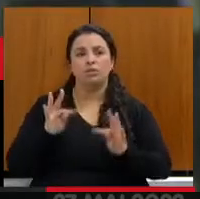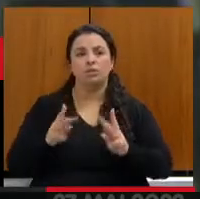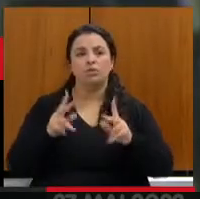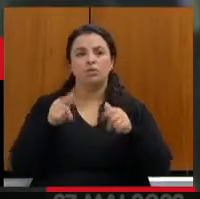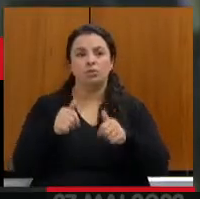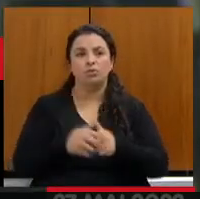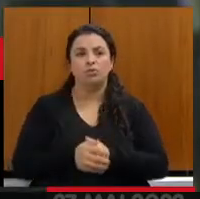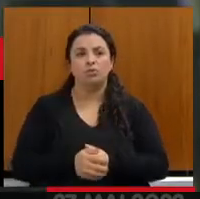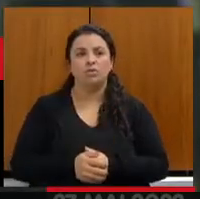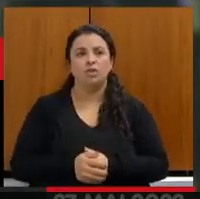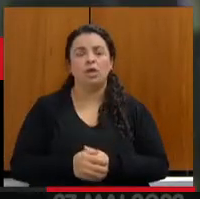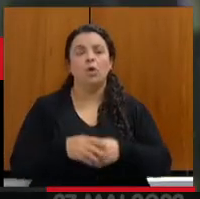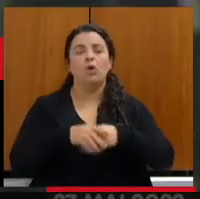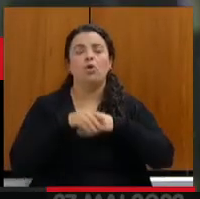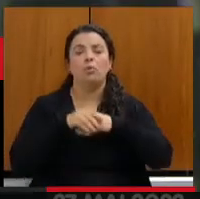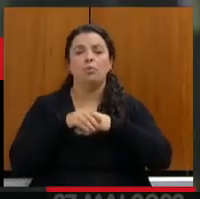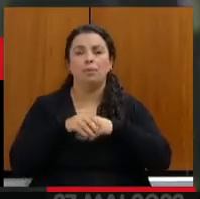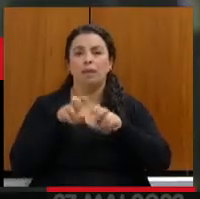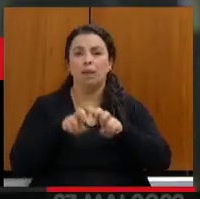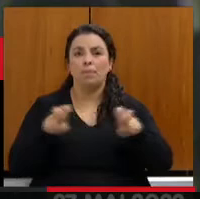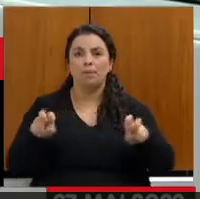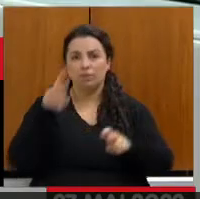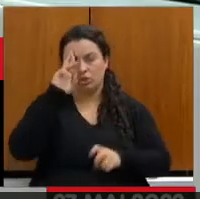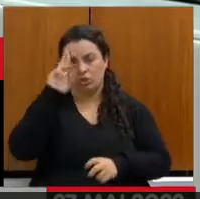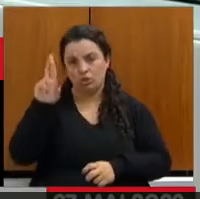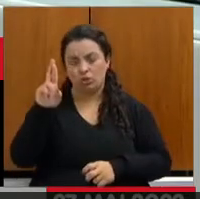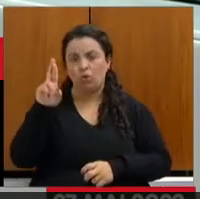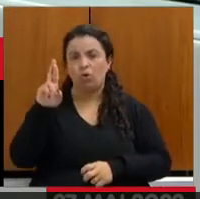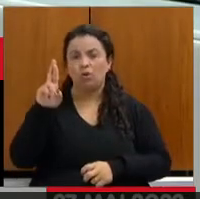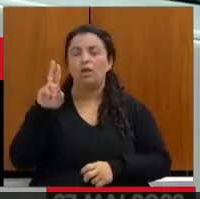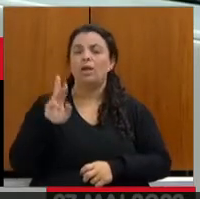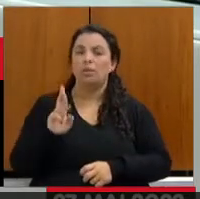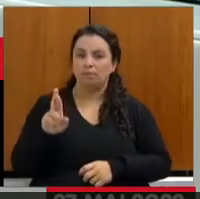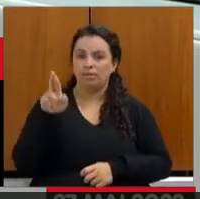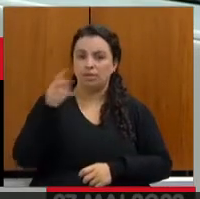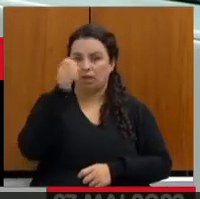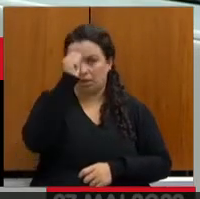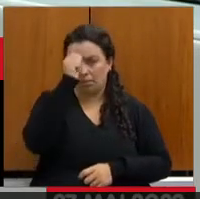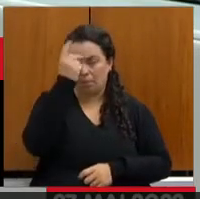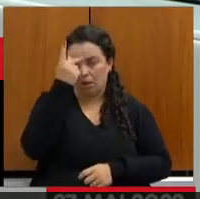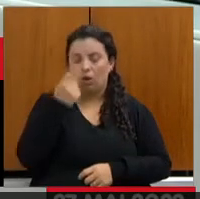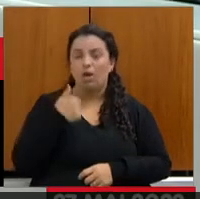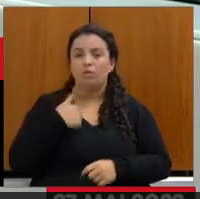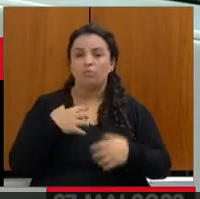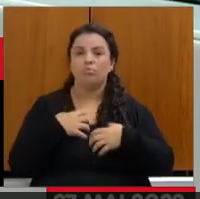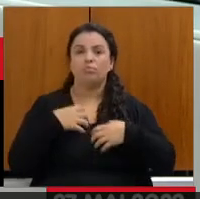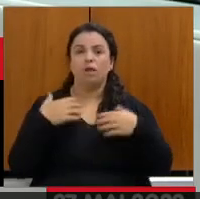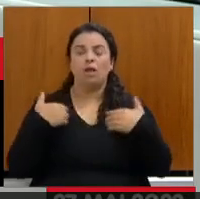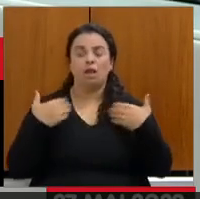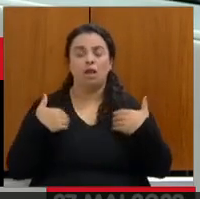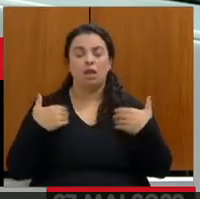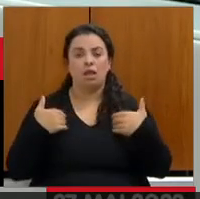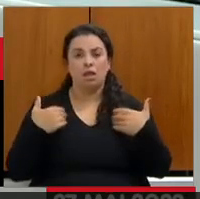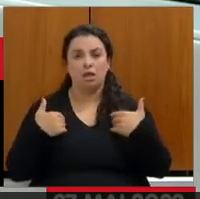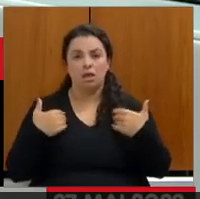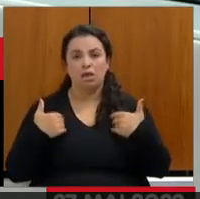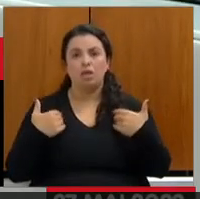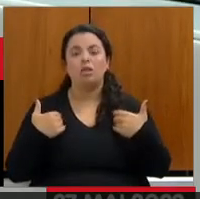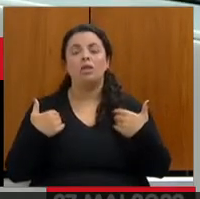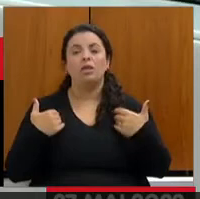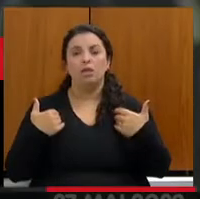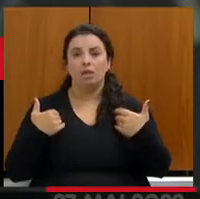cumprimentar a mesa diretora dessa plenária uma pessoa da deputada Ana Paula Siqueira para mim uma alegria uma honra imensa